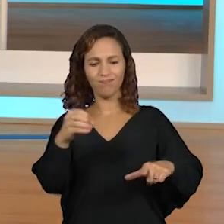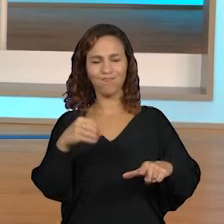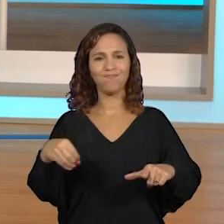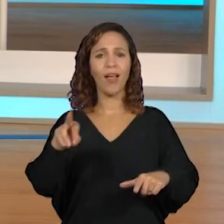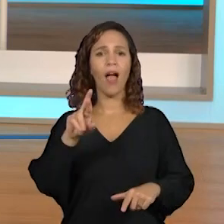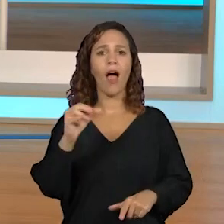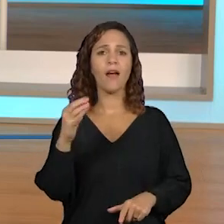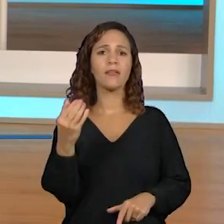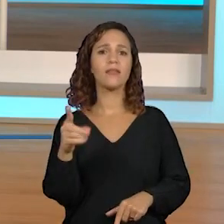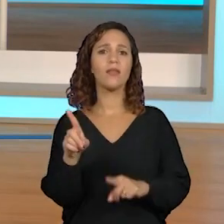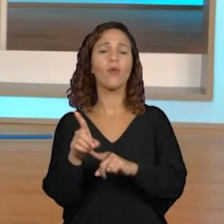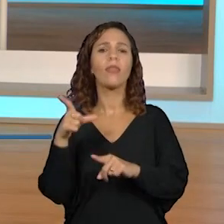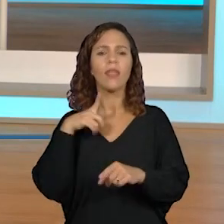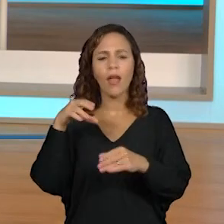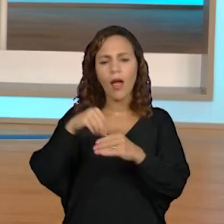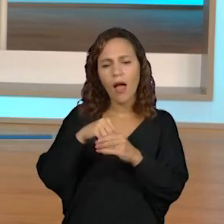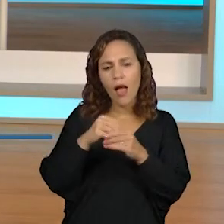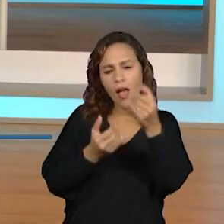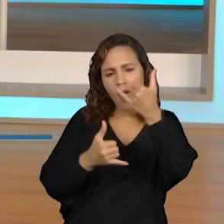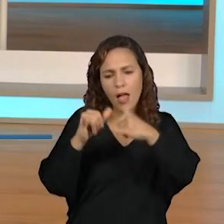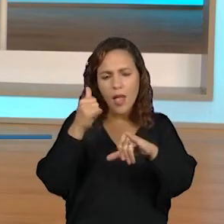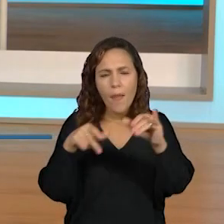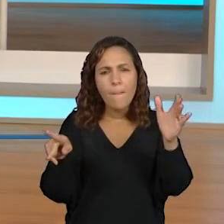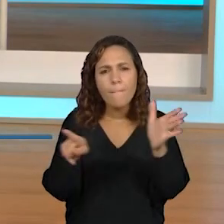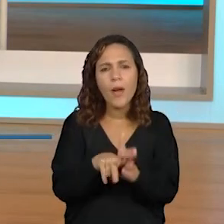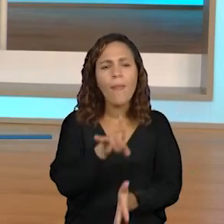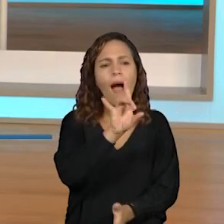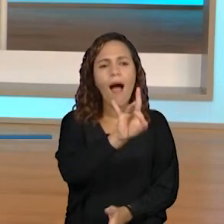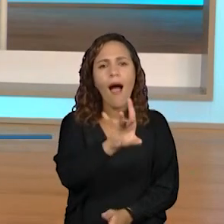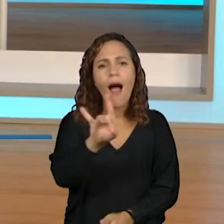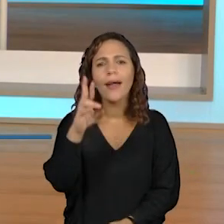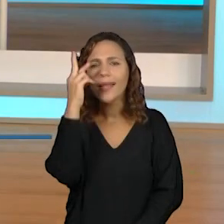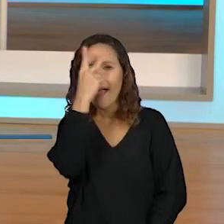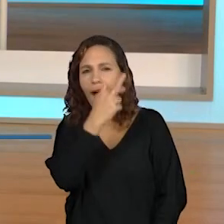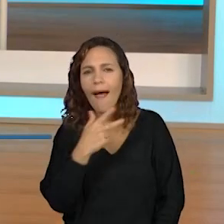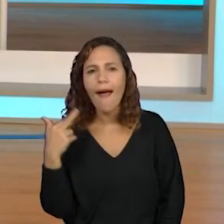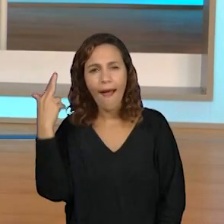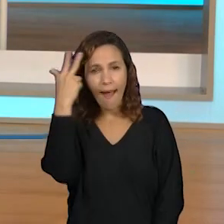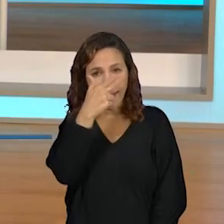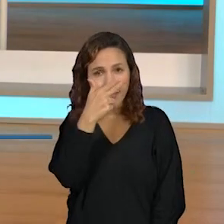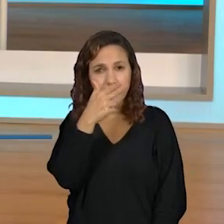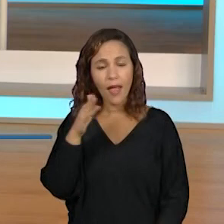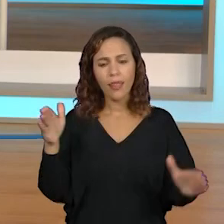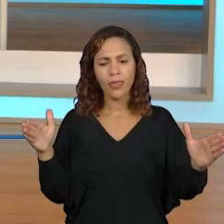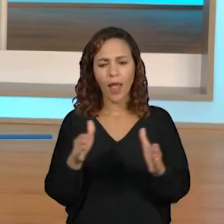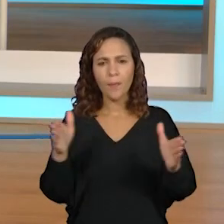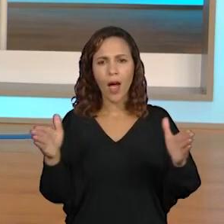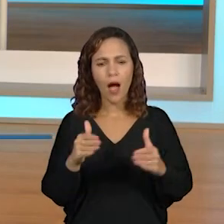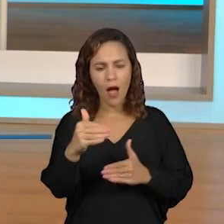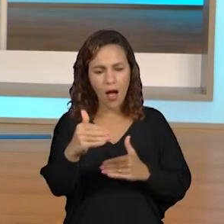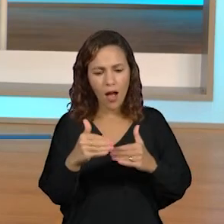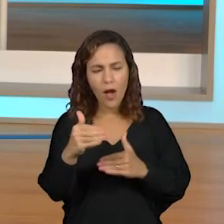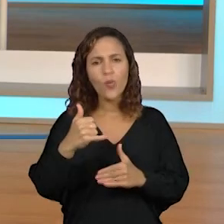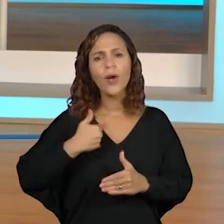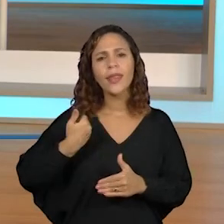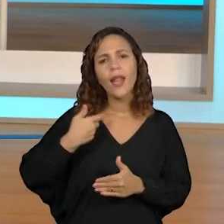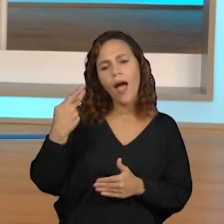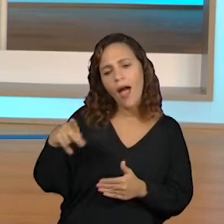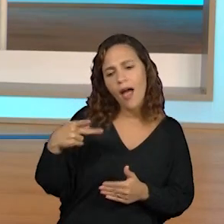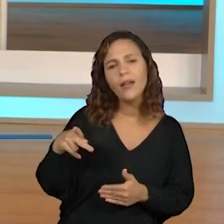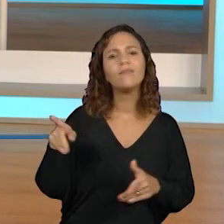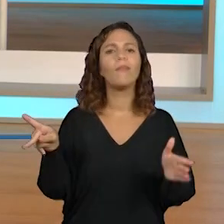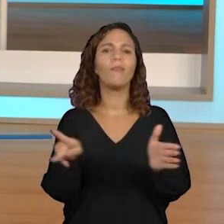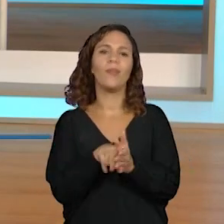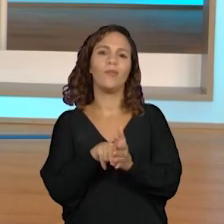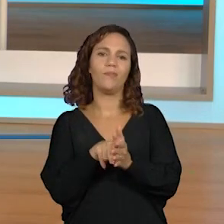nutrientes balanceados para cada raça de cachorro tamanho idade e atividades que ele executa ver mesmo